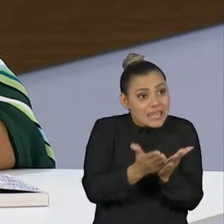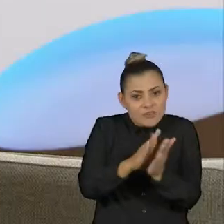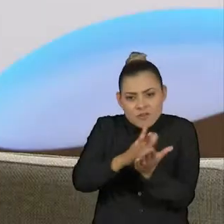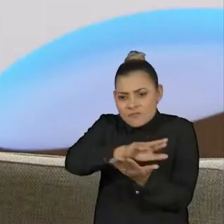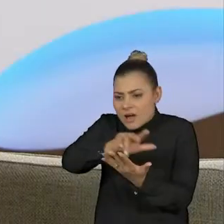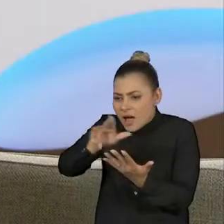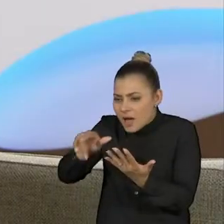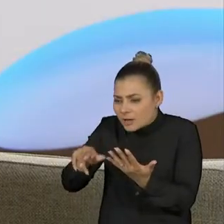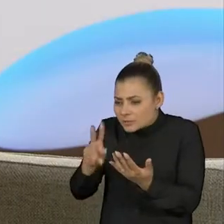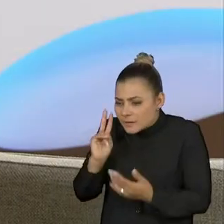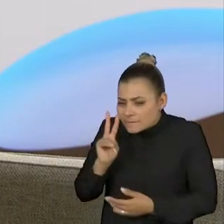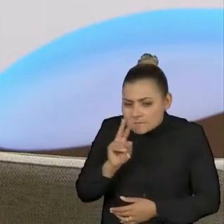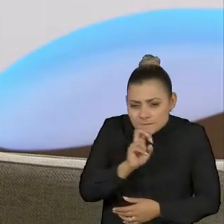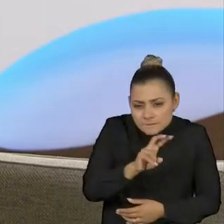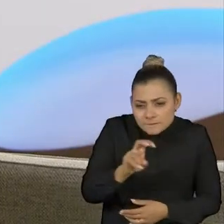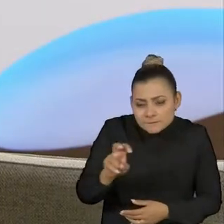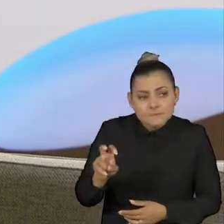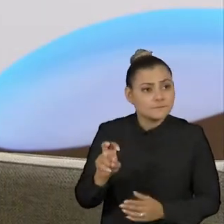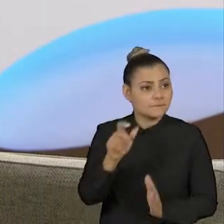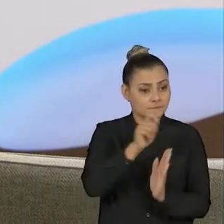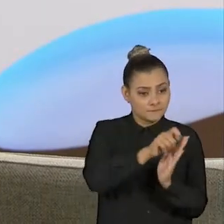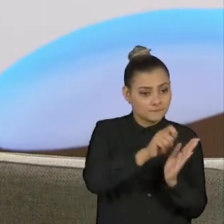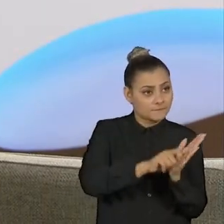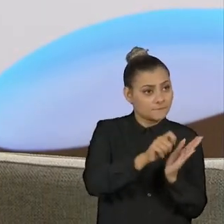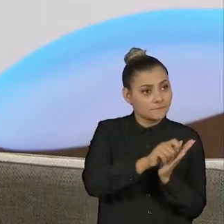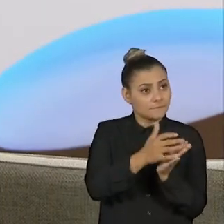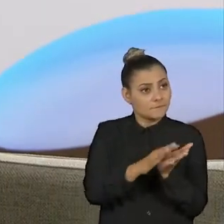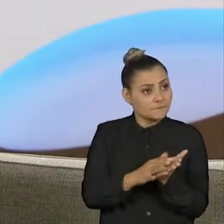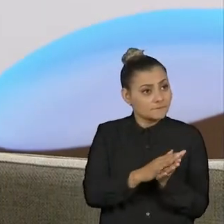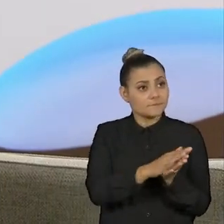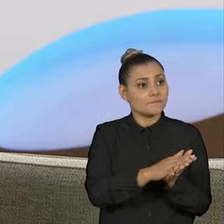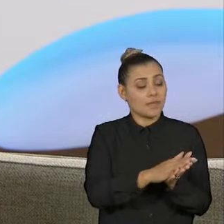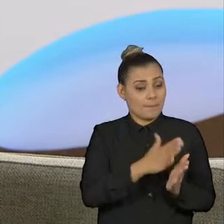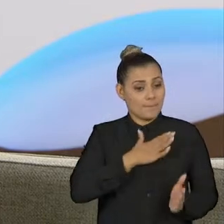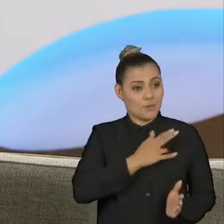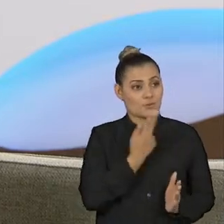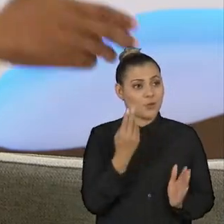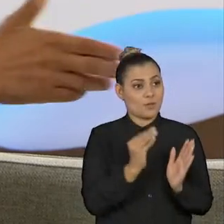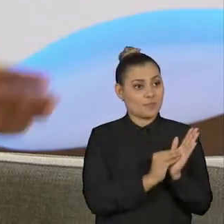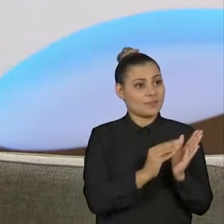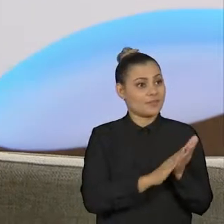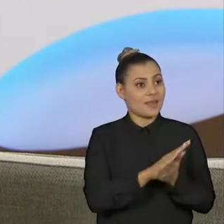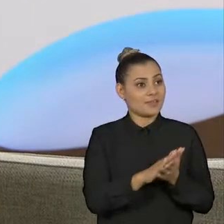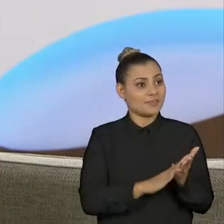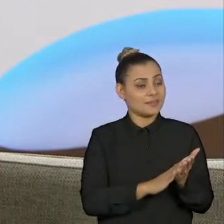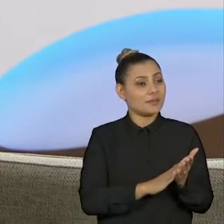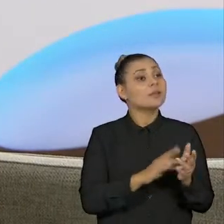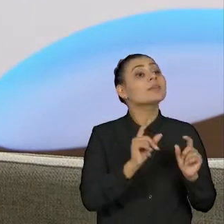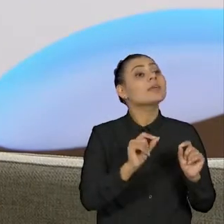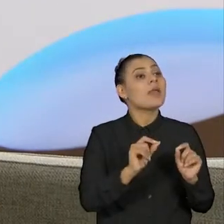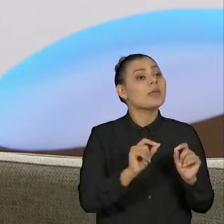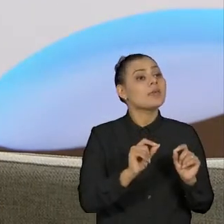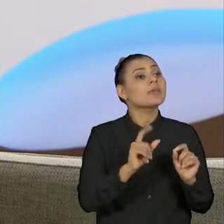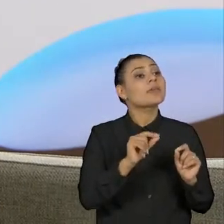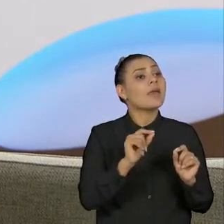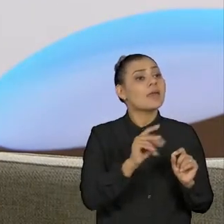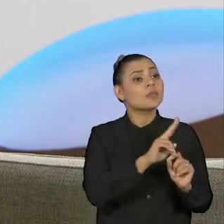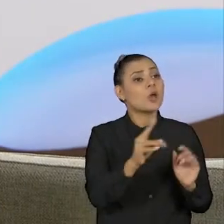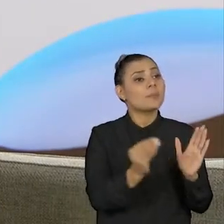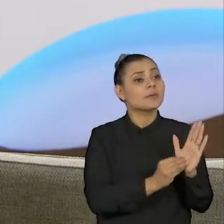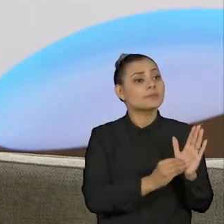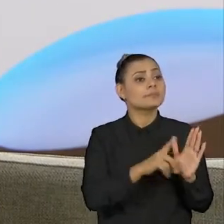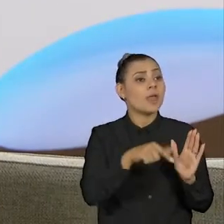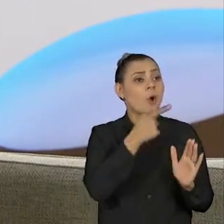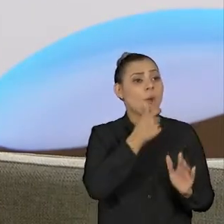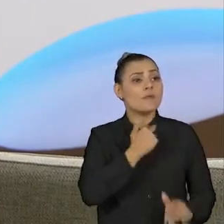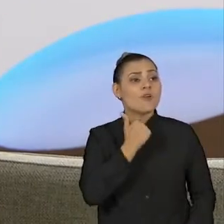e tal, a autoria desse enredo não é acreditada a mim. O carnavalesco é quem entra. Eu achava, será que...